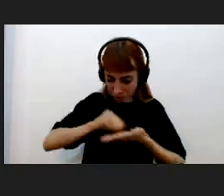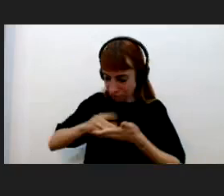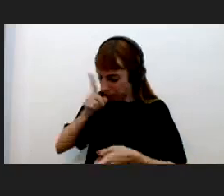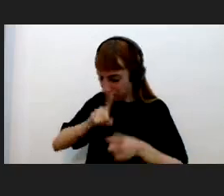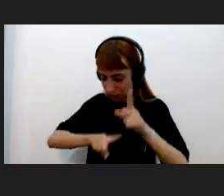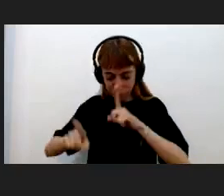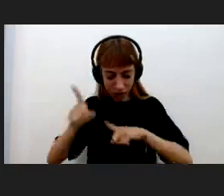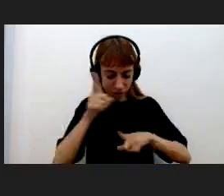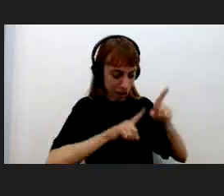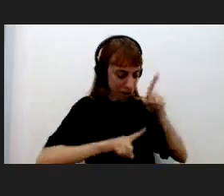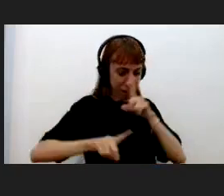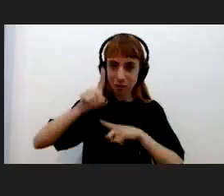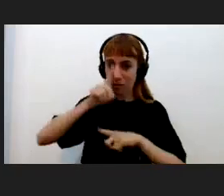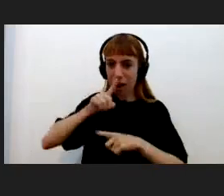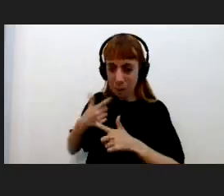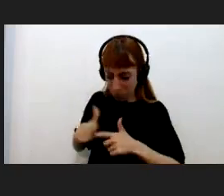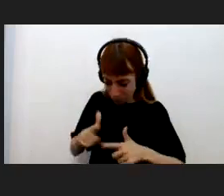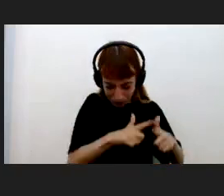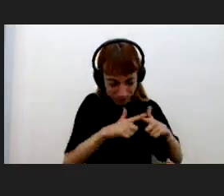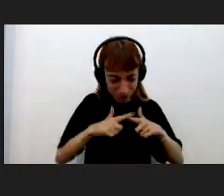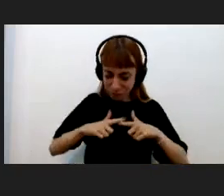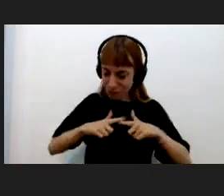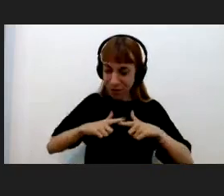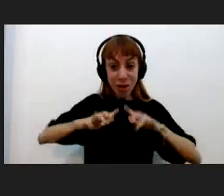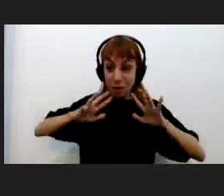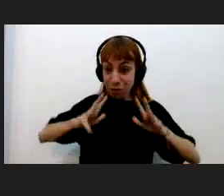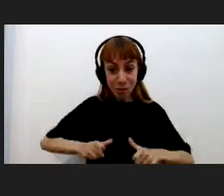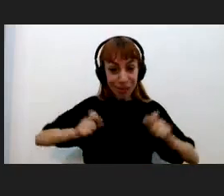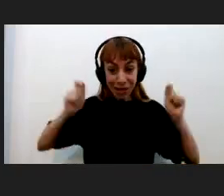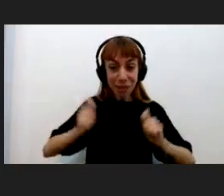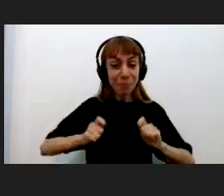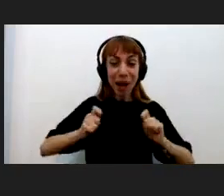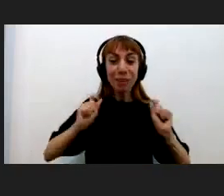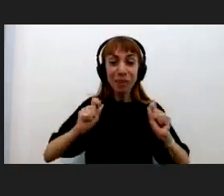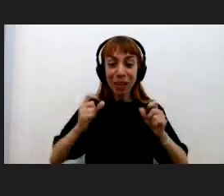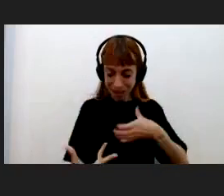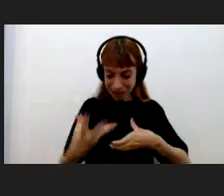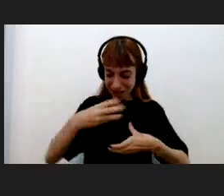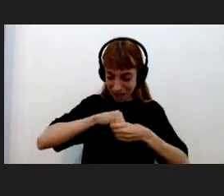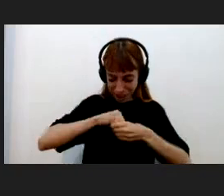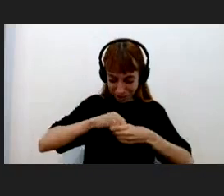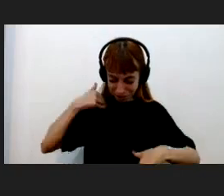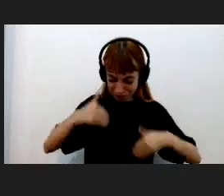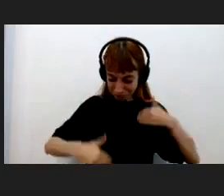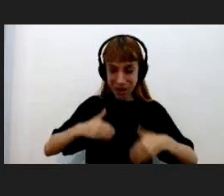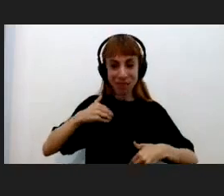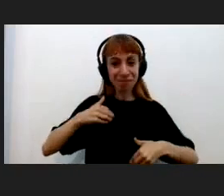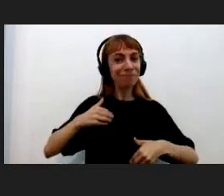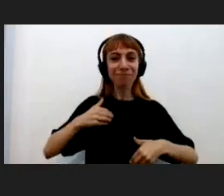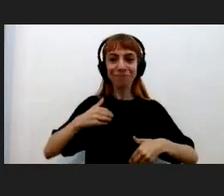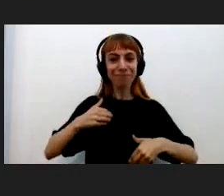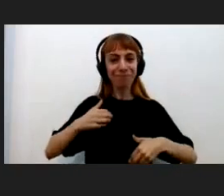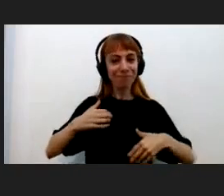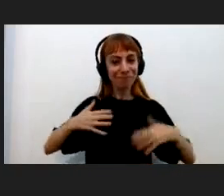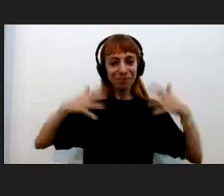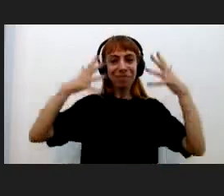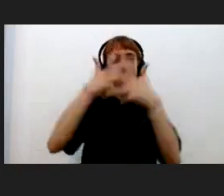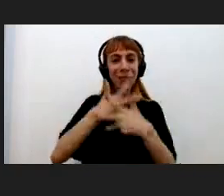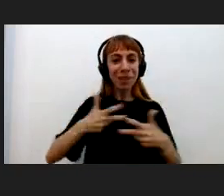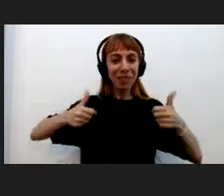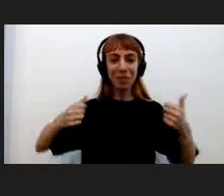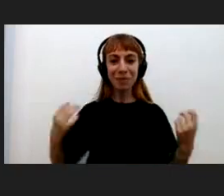reunir dentro de um todo que não é romantizando, mas que vai deixar mais bonito, talvez,